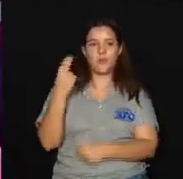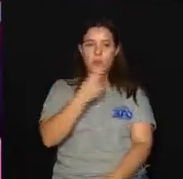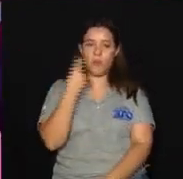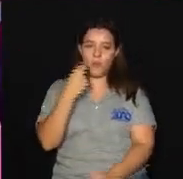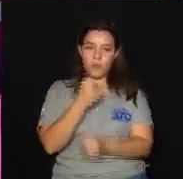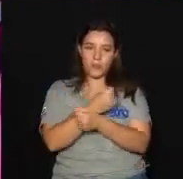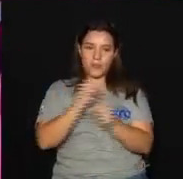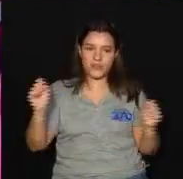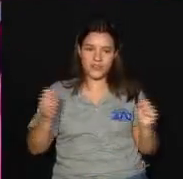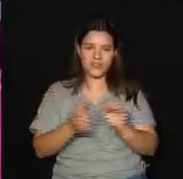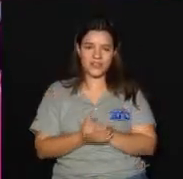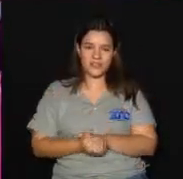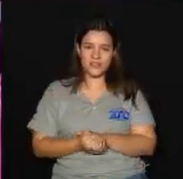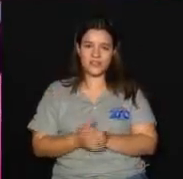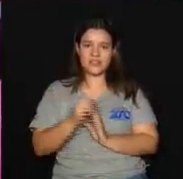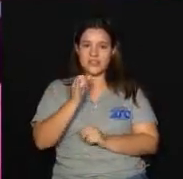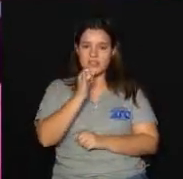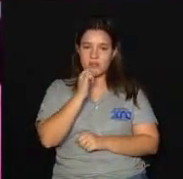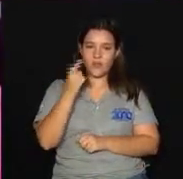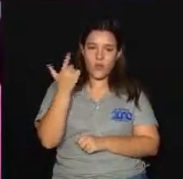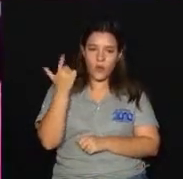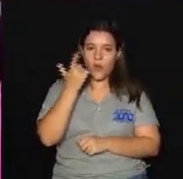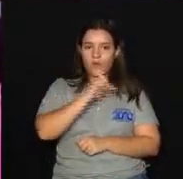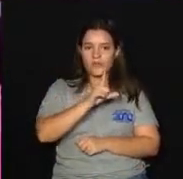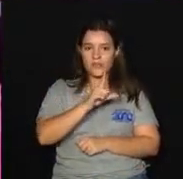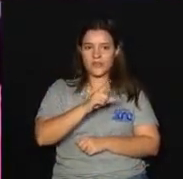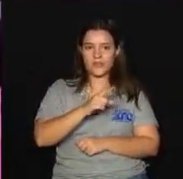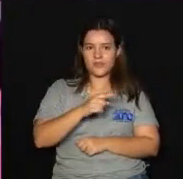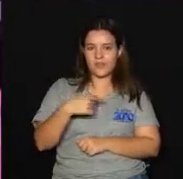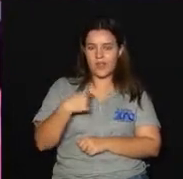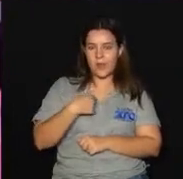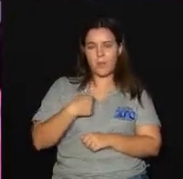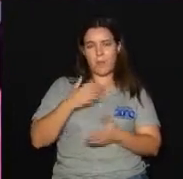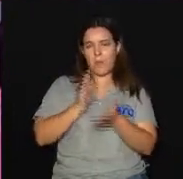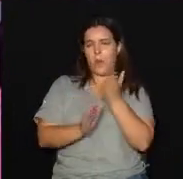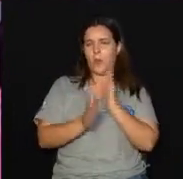você consiga estabelecer mecanismos de isenção.